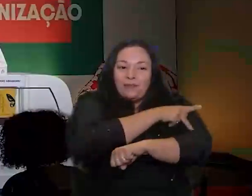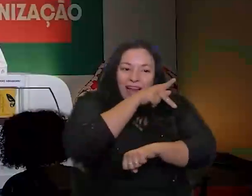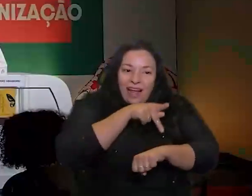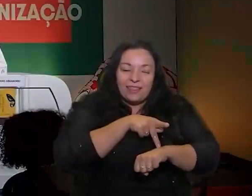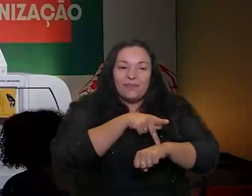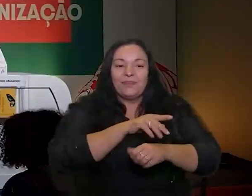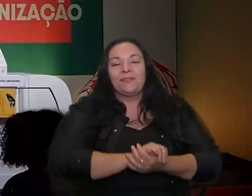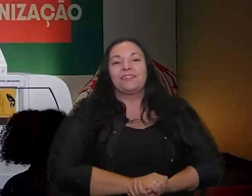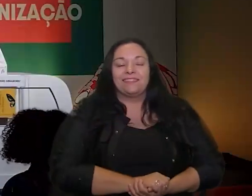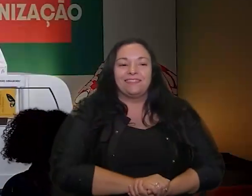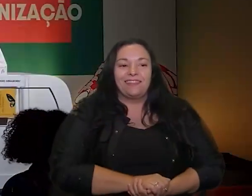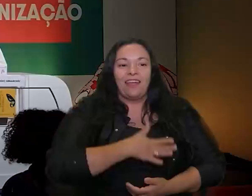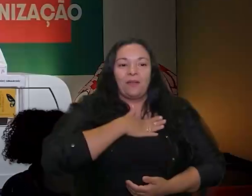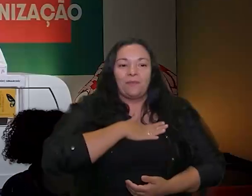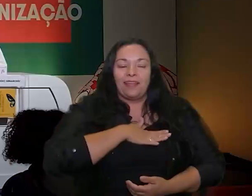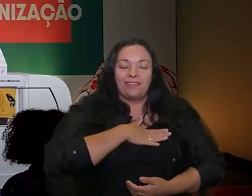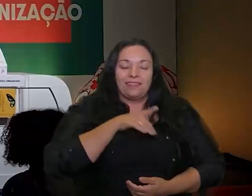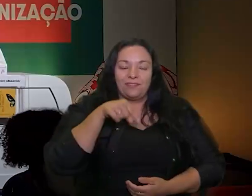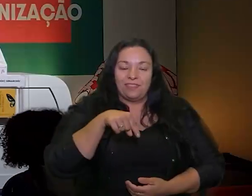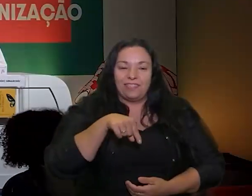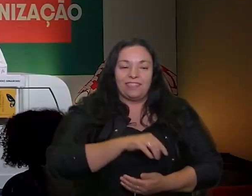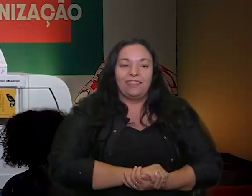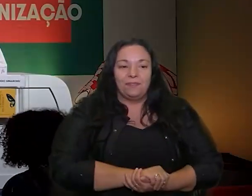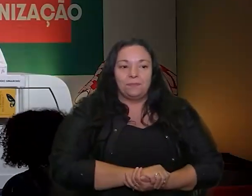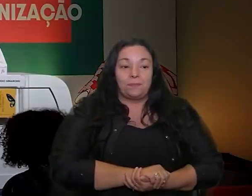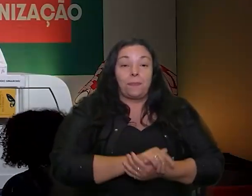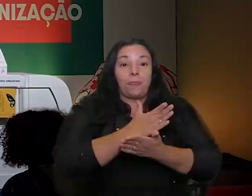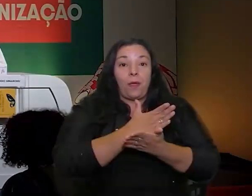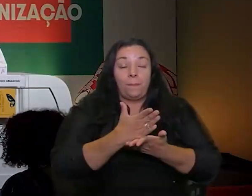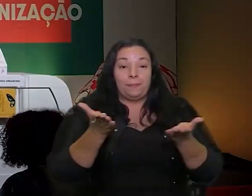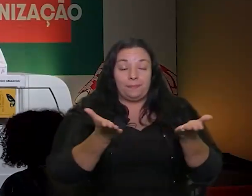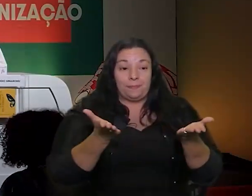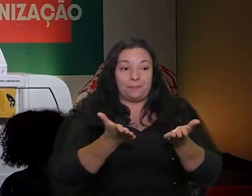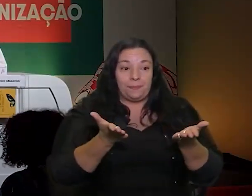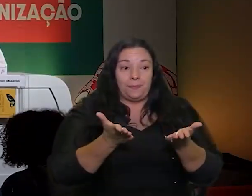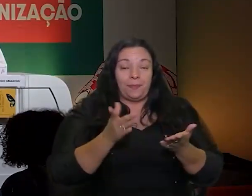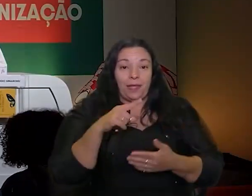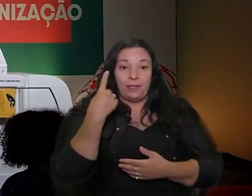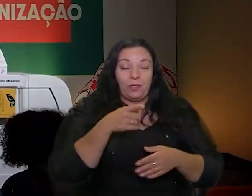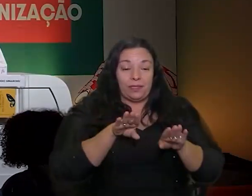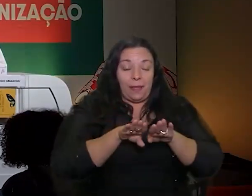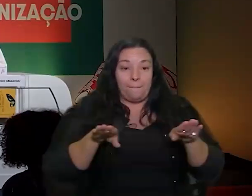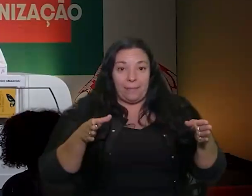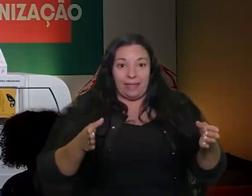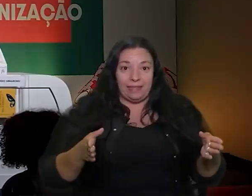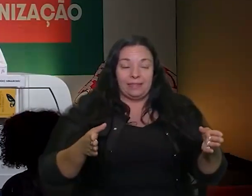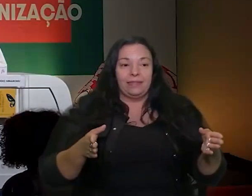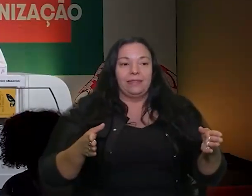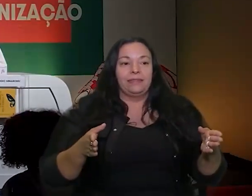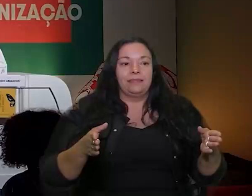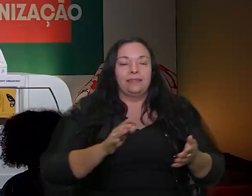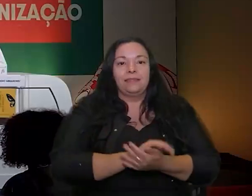abriga as diversas cadeiras da plateia e, ao fundo, o palco onde ocorre toda a roda de conversa. O palco possui uma longa mesa branca.